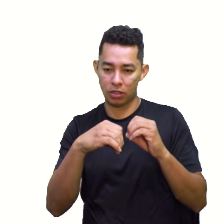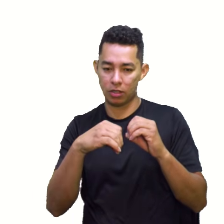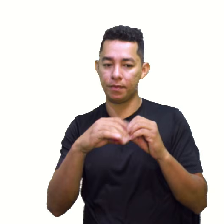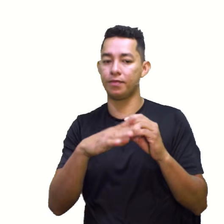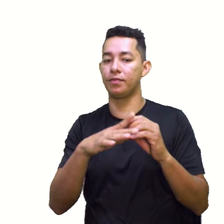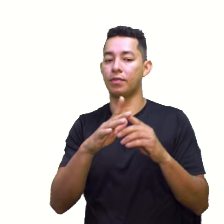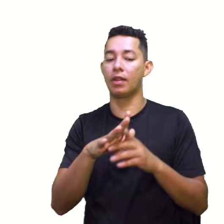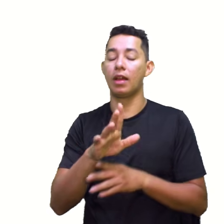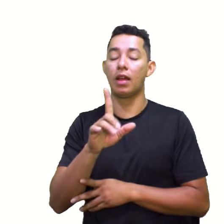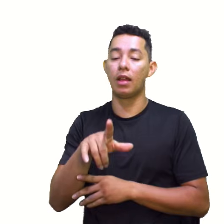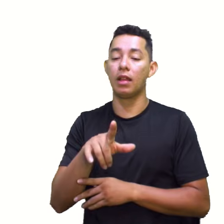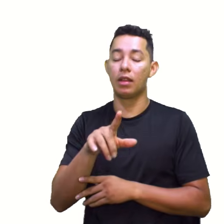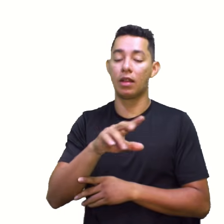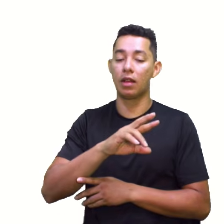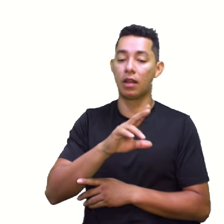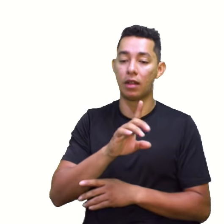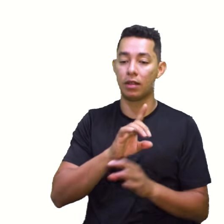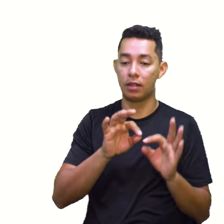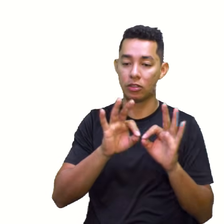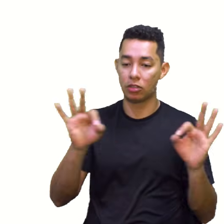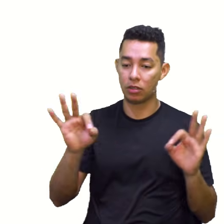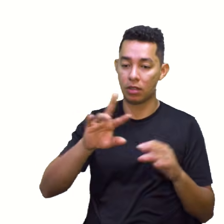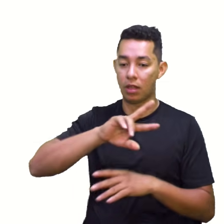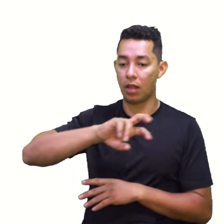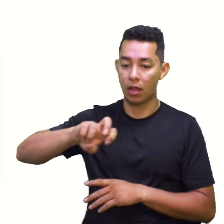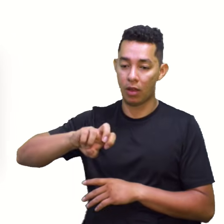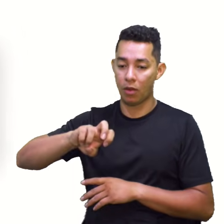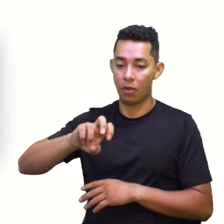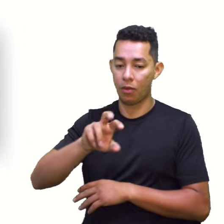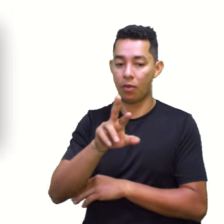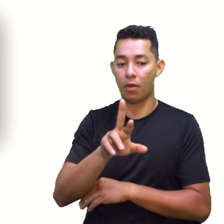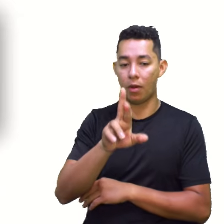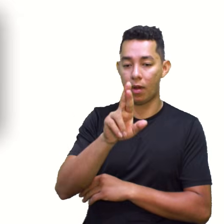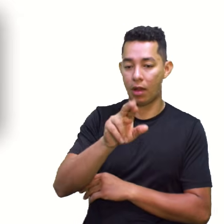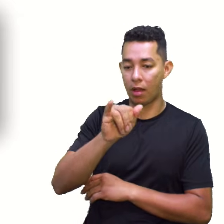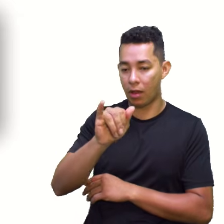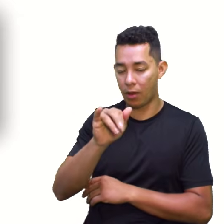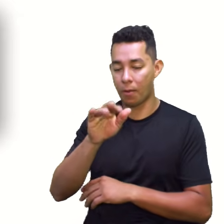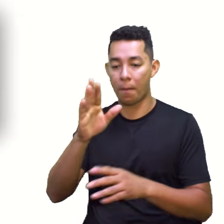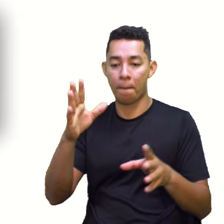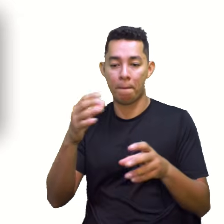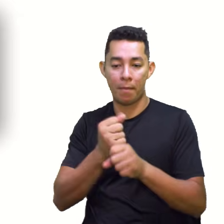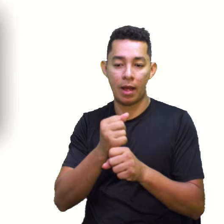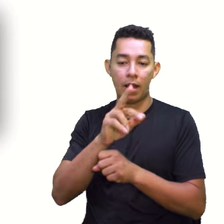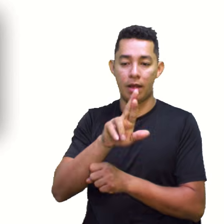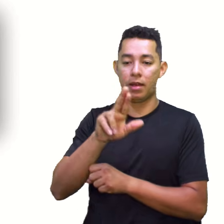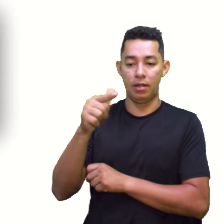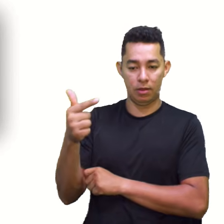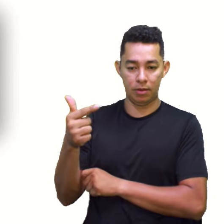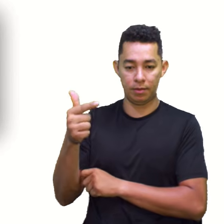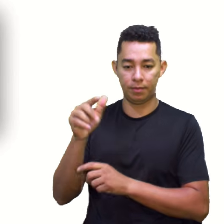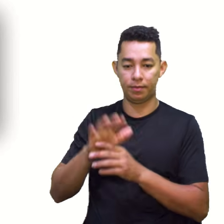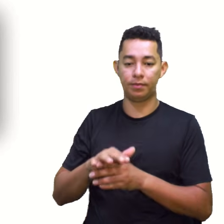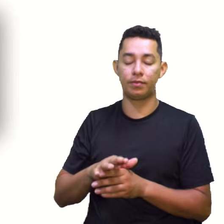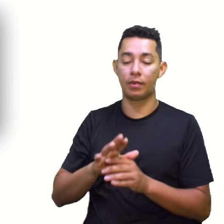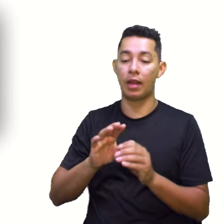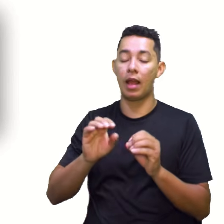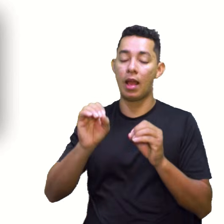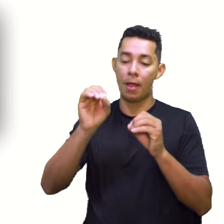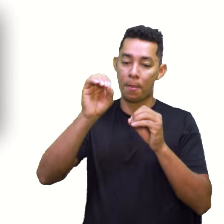é igual à soma dos raios. Tangente interna, a distância é igual